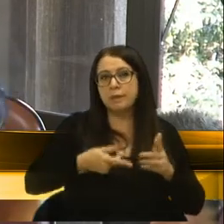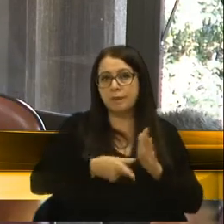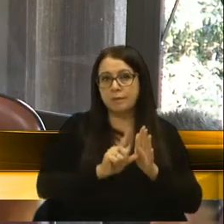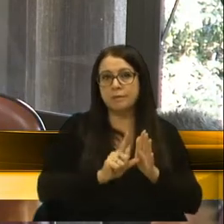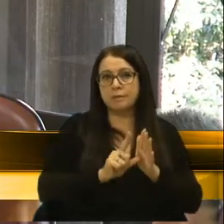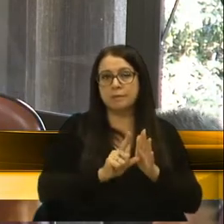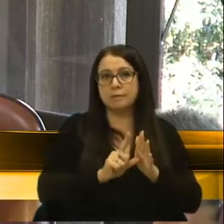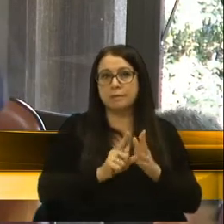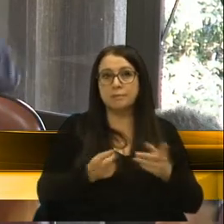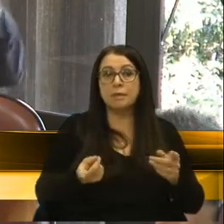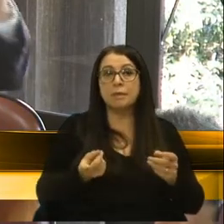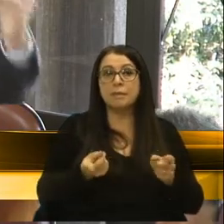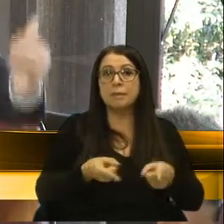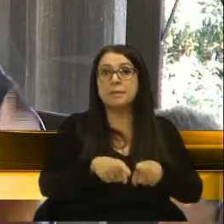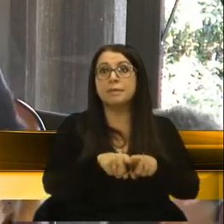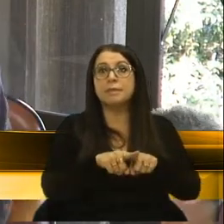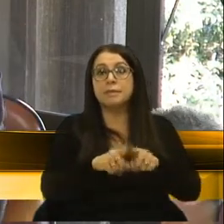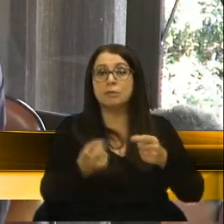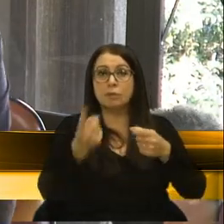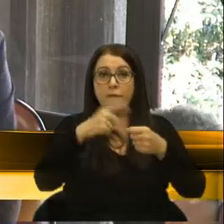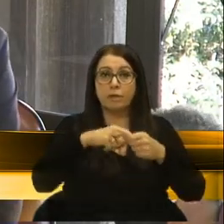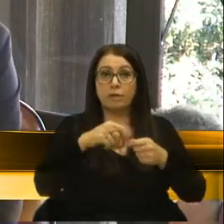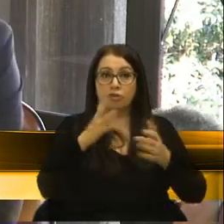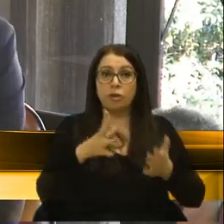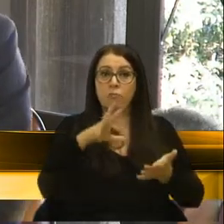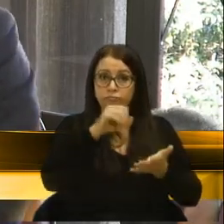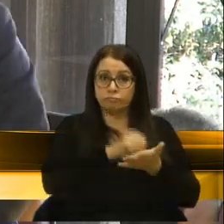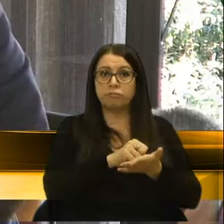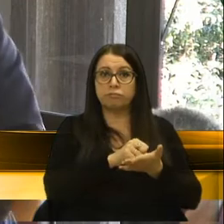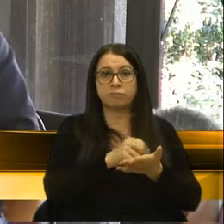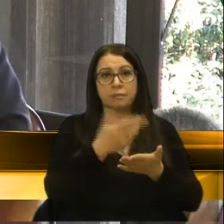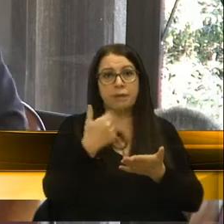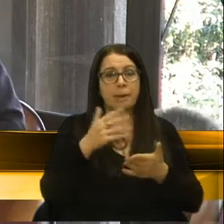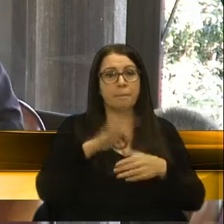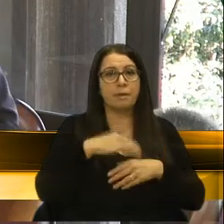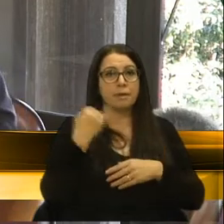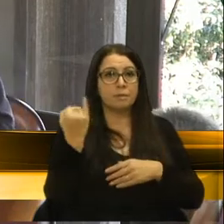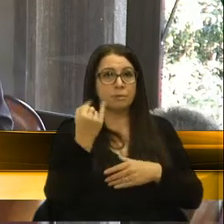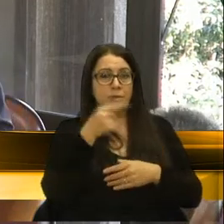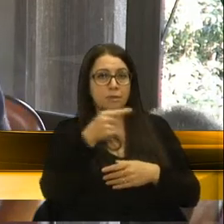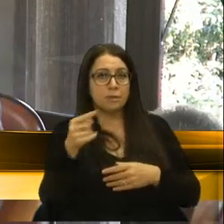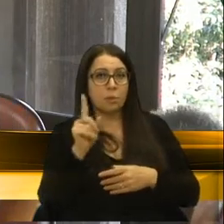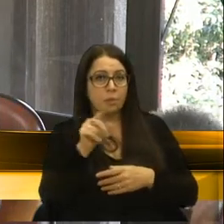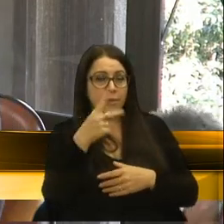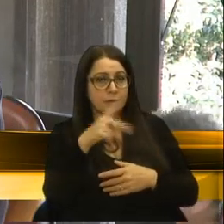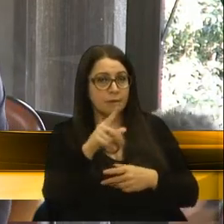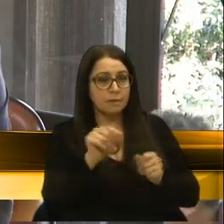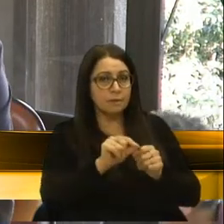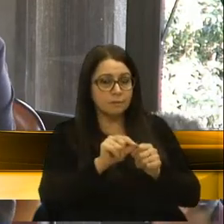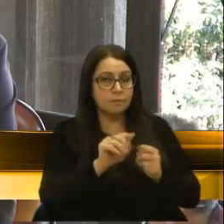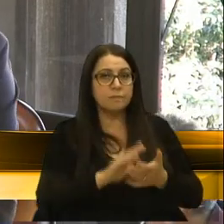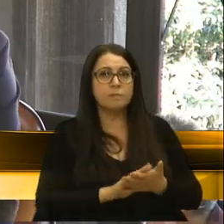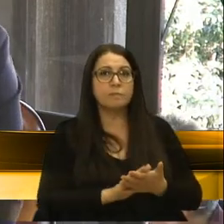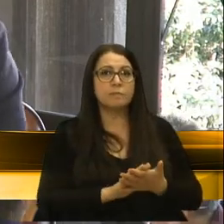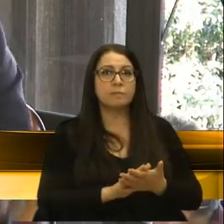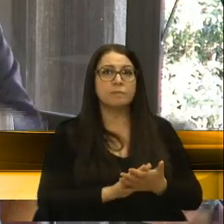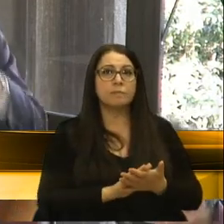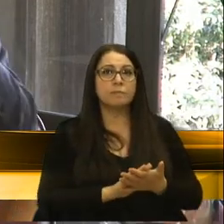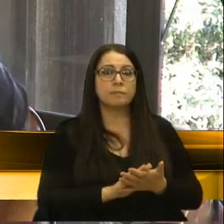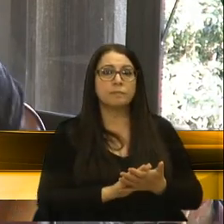belas parcerias de convênios firmados, e a mais emblemática é uma delas feitas, né,